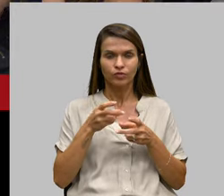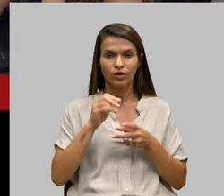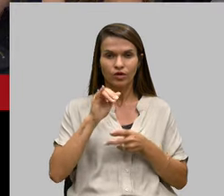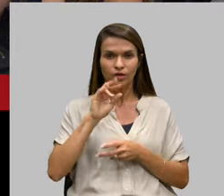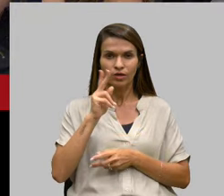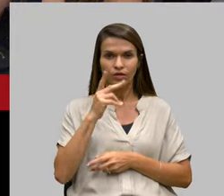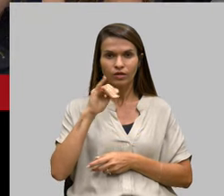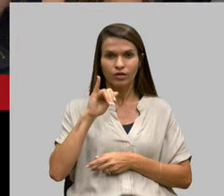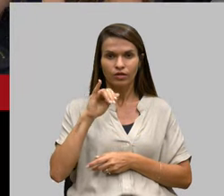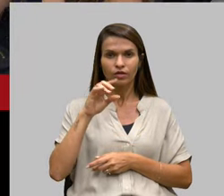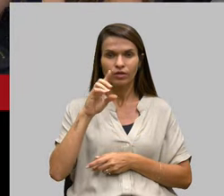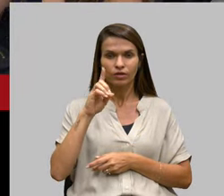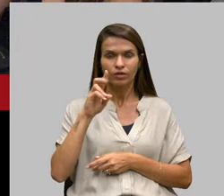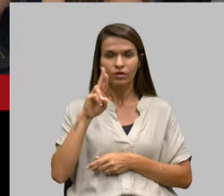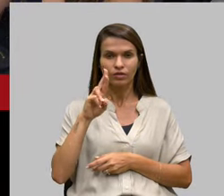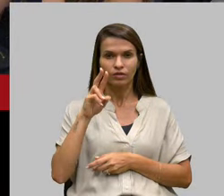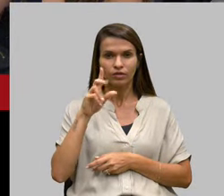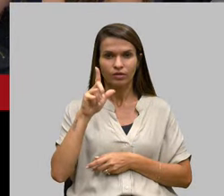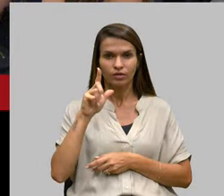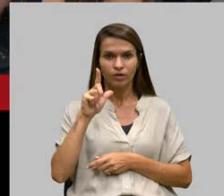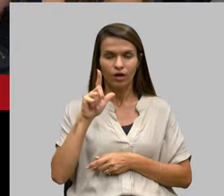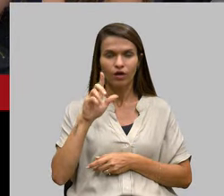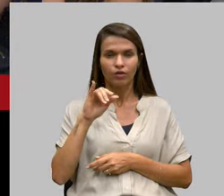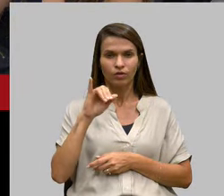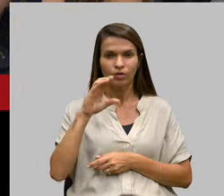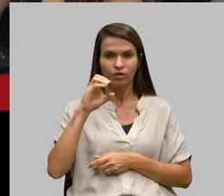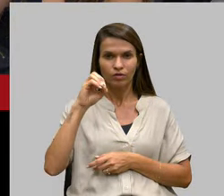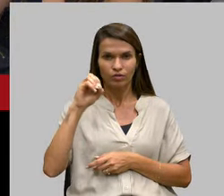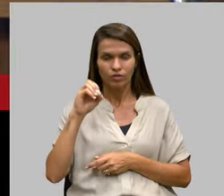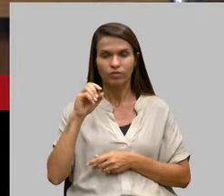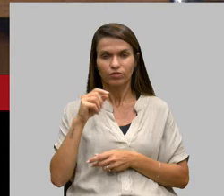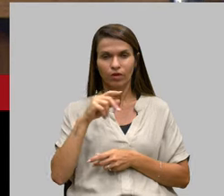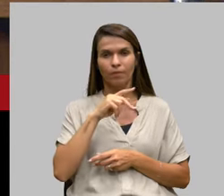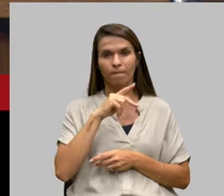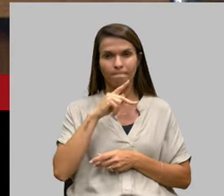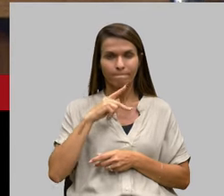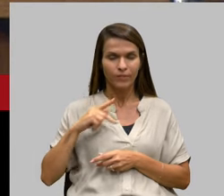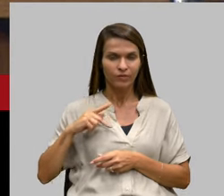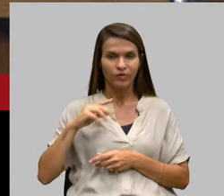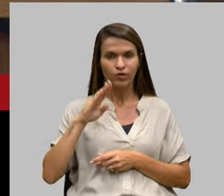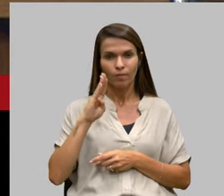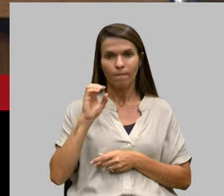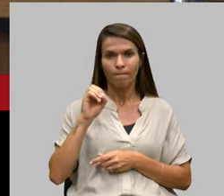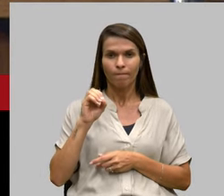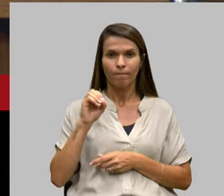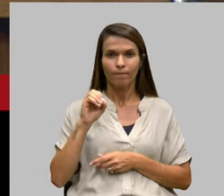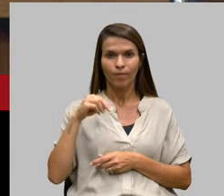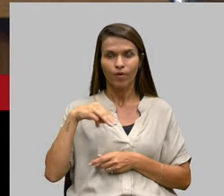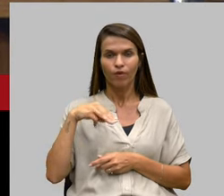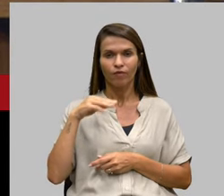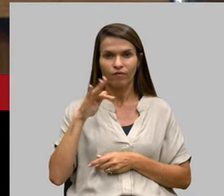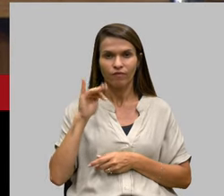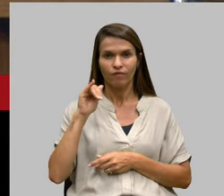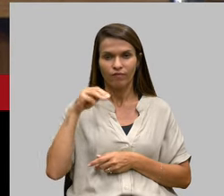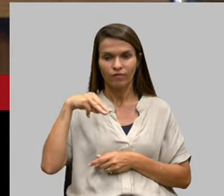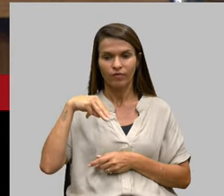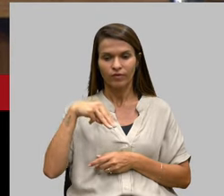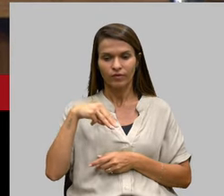bom fim tá aqui o nosso prefeito já foi por várias vezes lá prefeito em Bom Fim